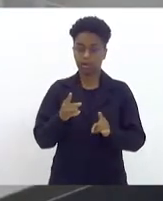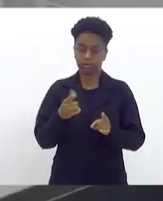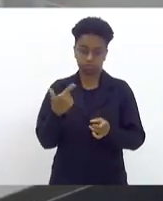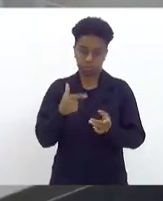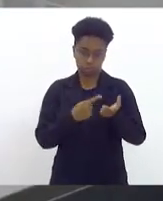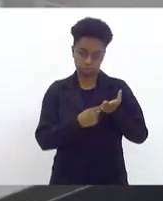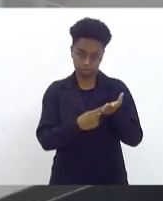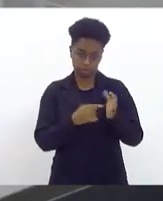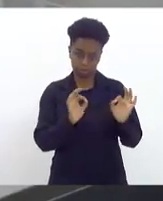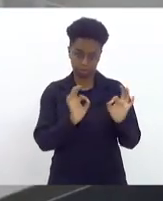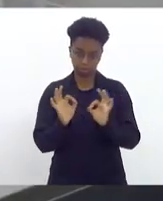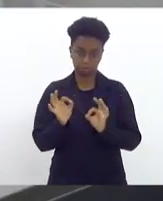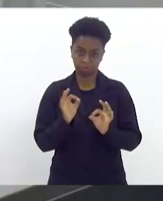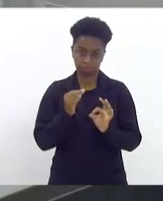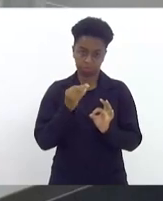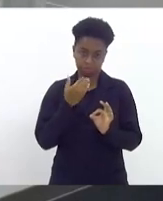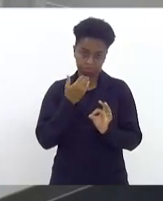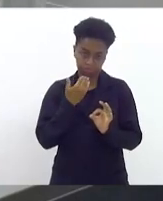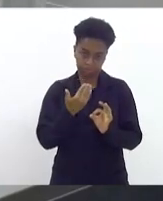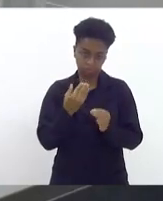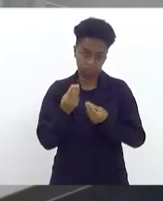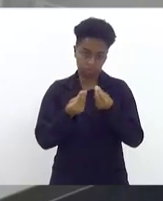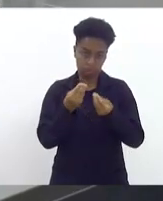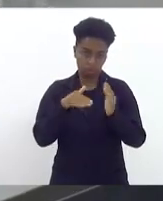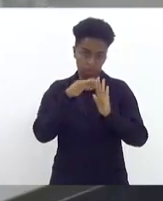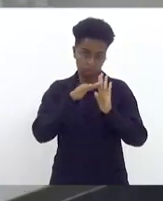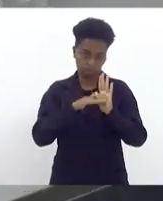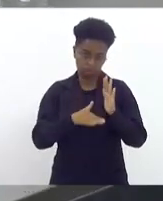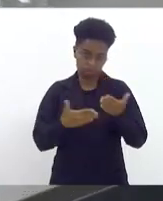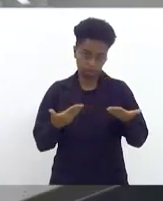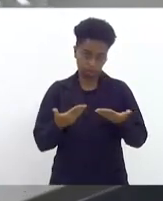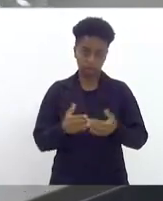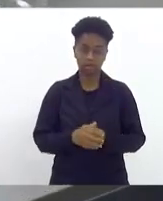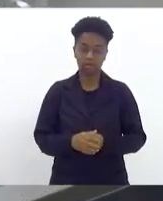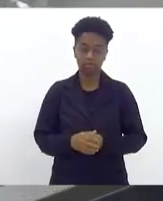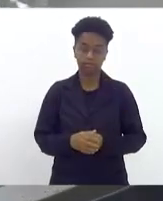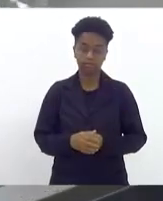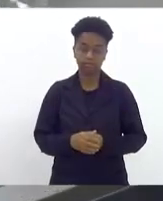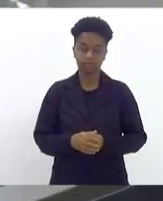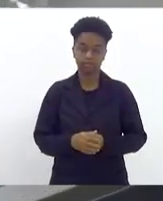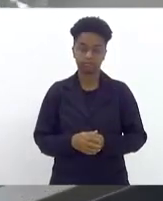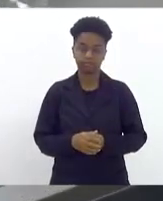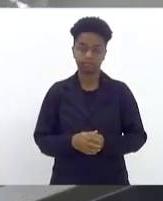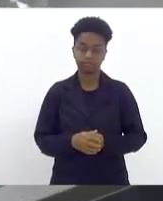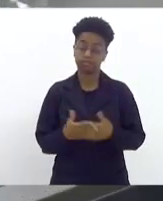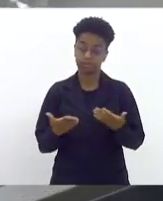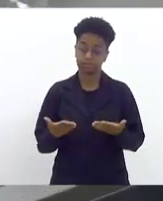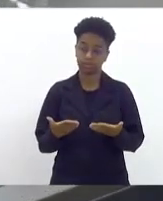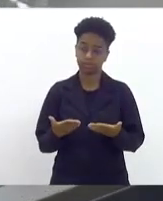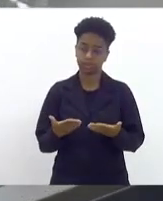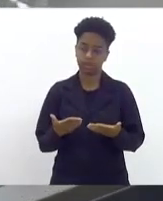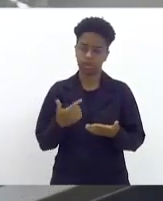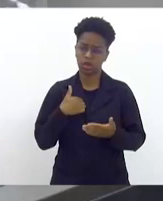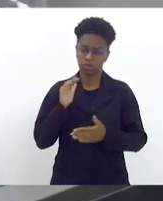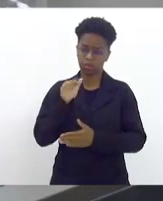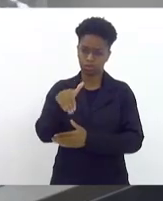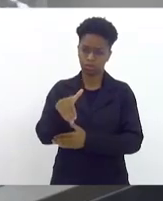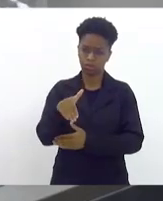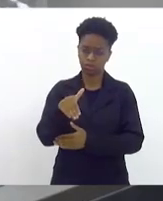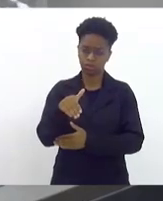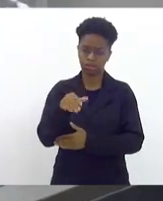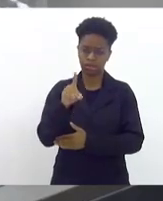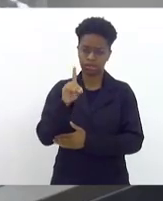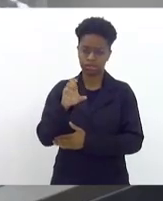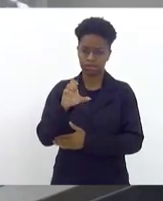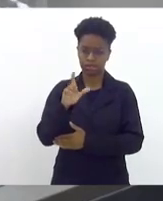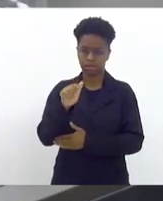do de procedimento eu vou passar eu vou enquanto isso eu vou passar dela Olha que